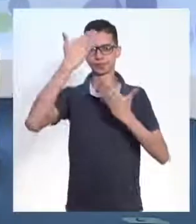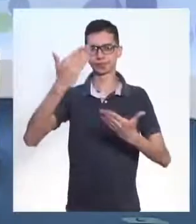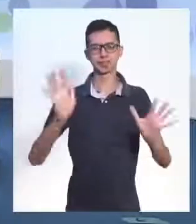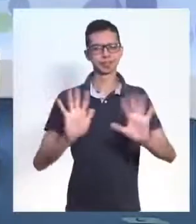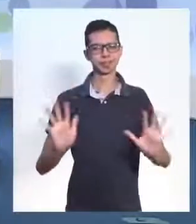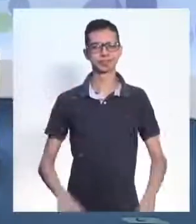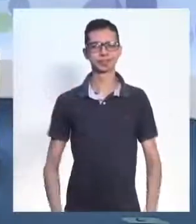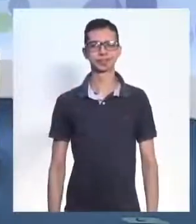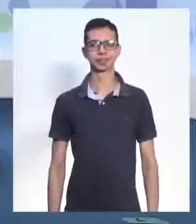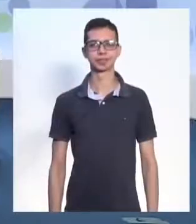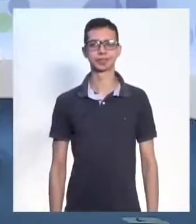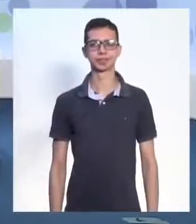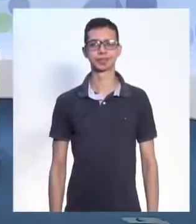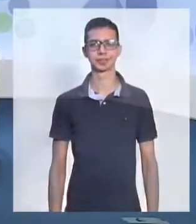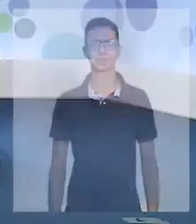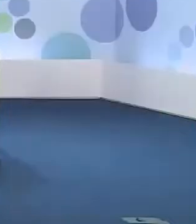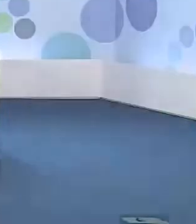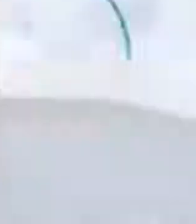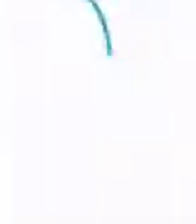Tchau, tchau.